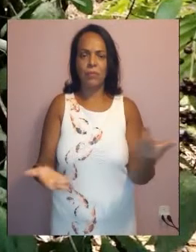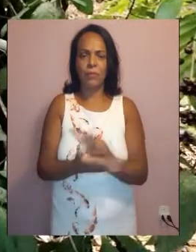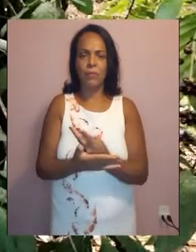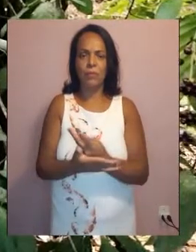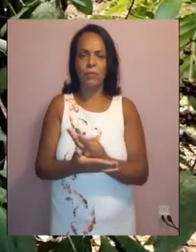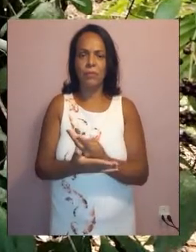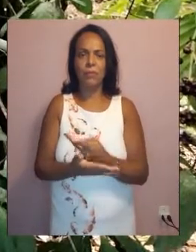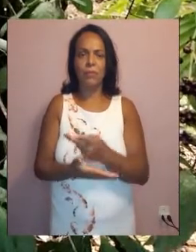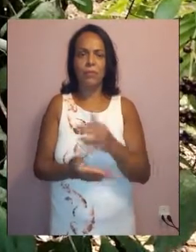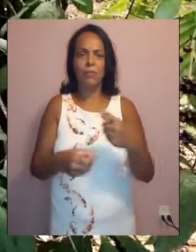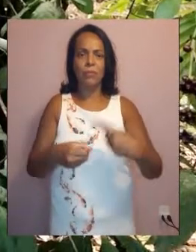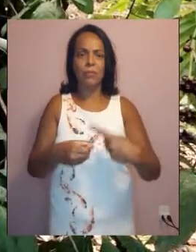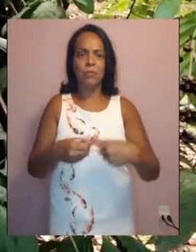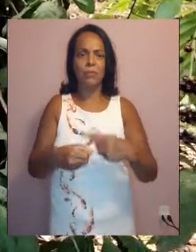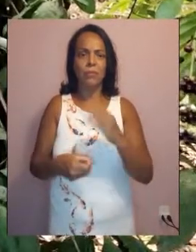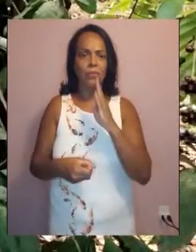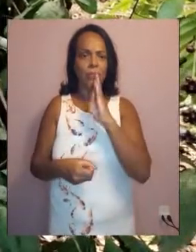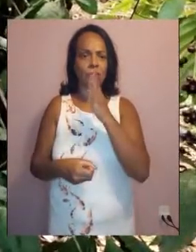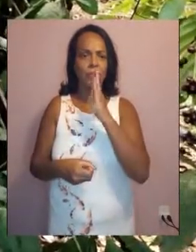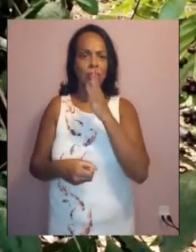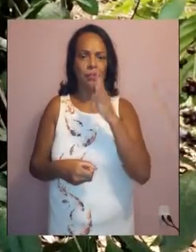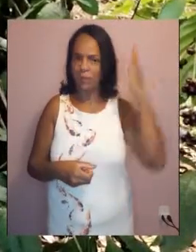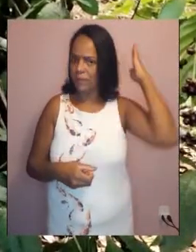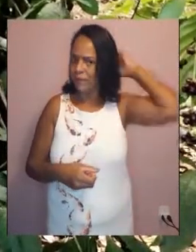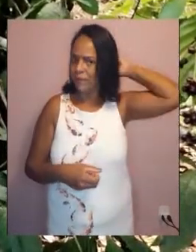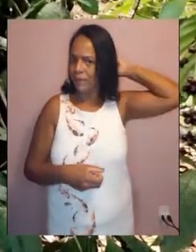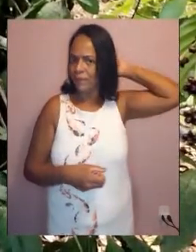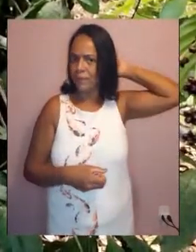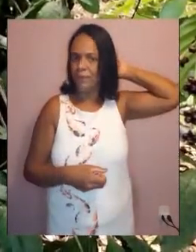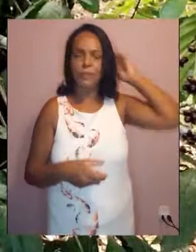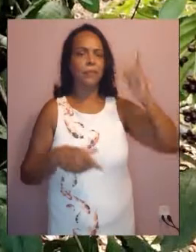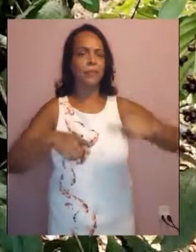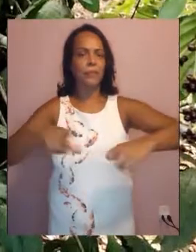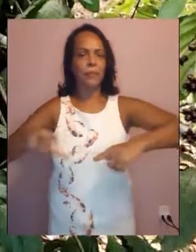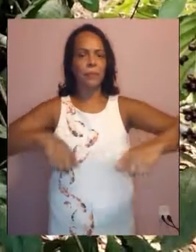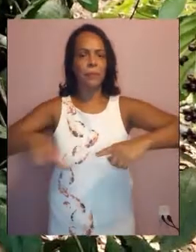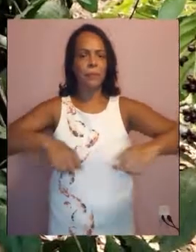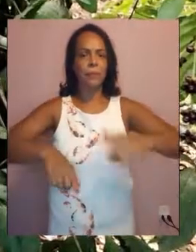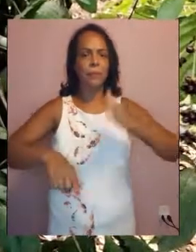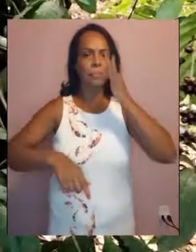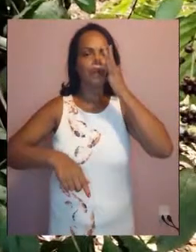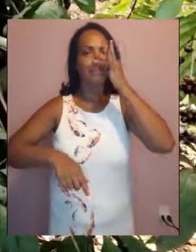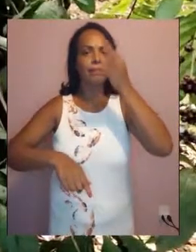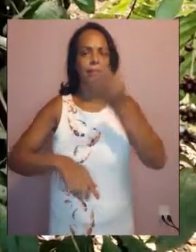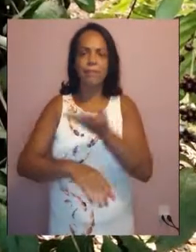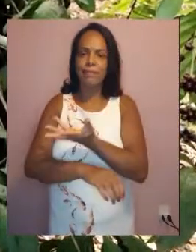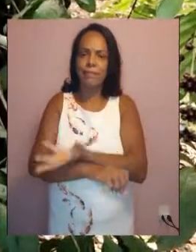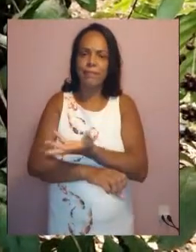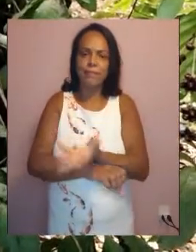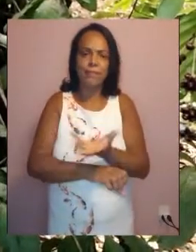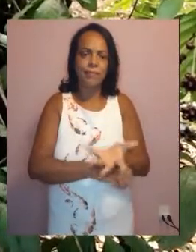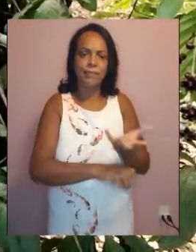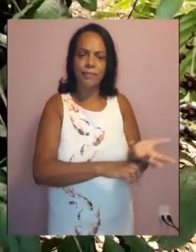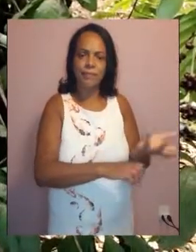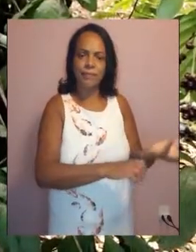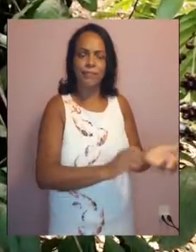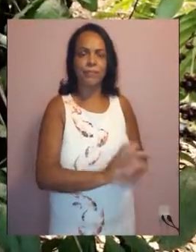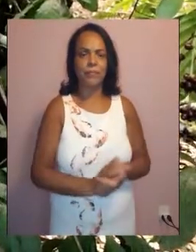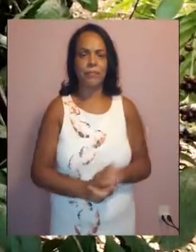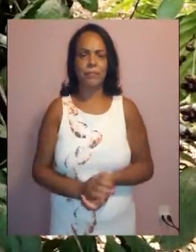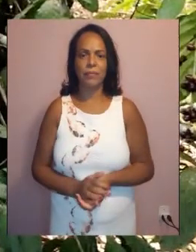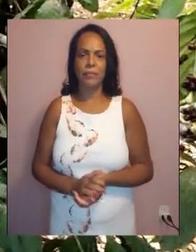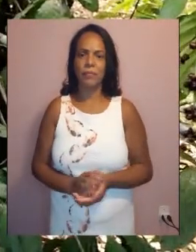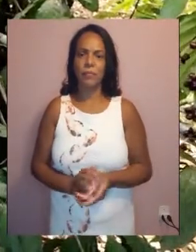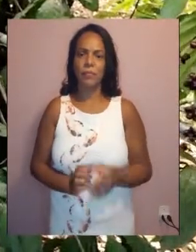ele trabalhou com jardinagem. E aí, numa das hospedagens do